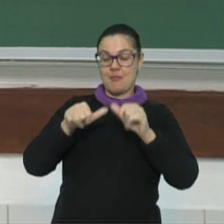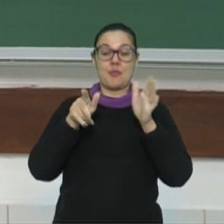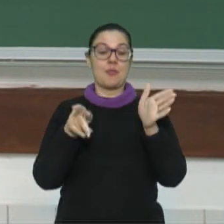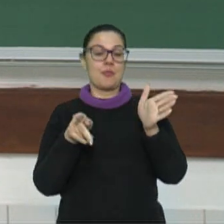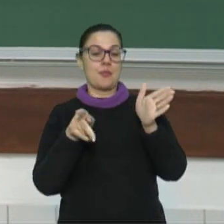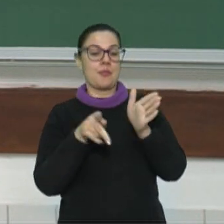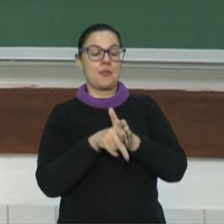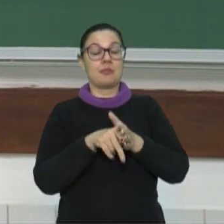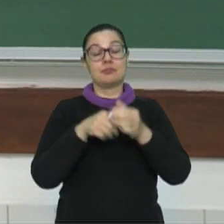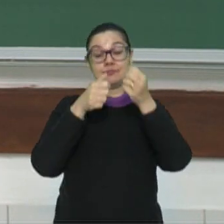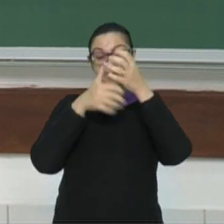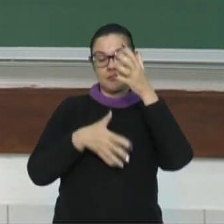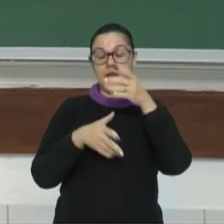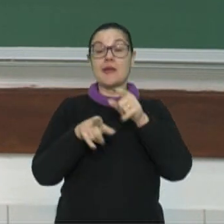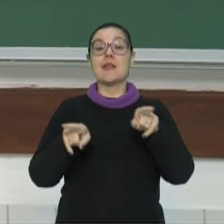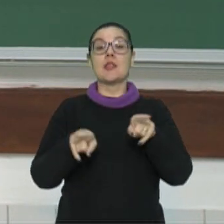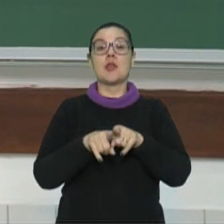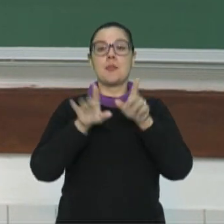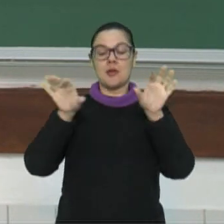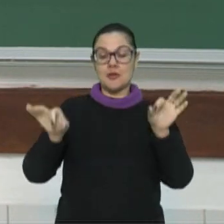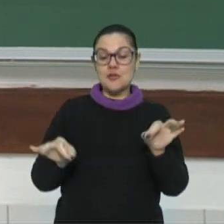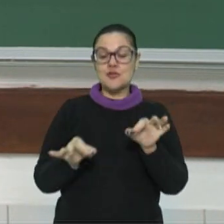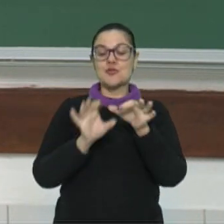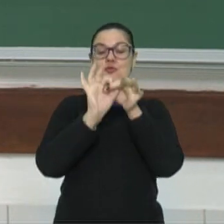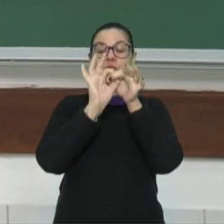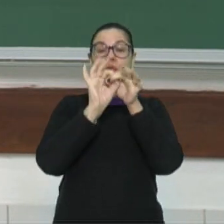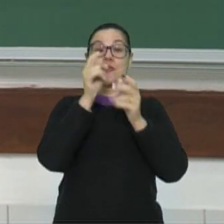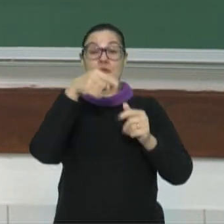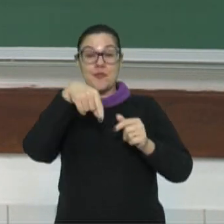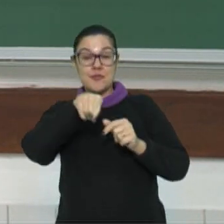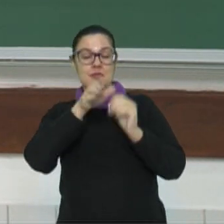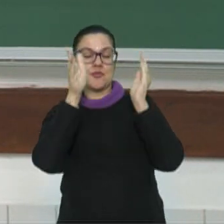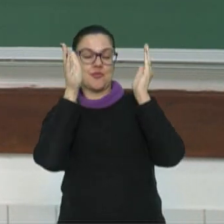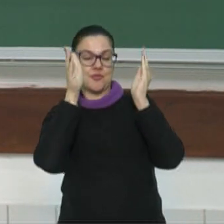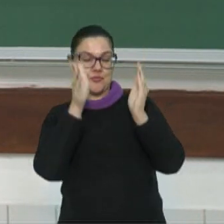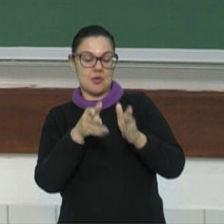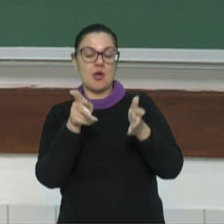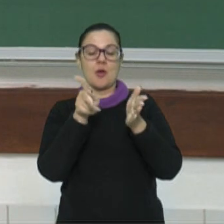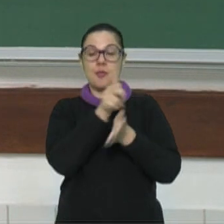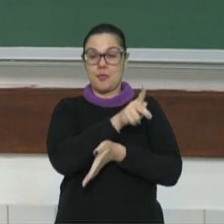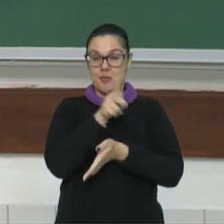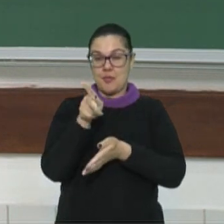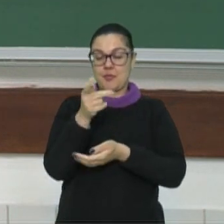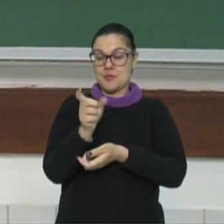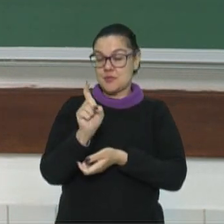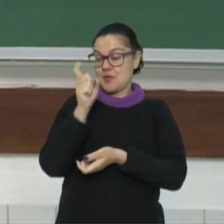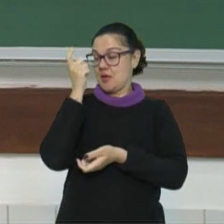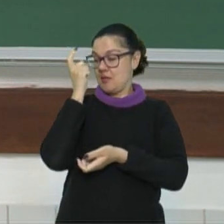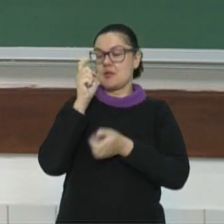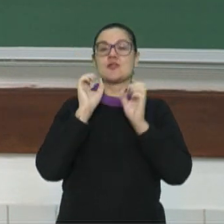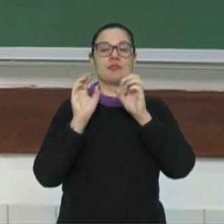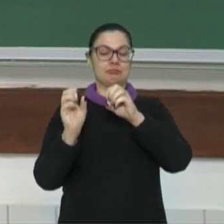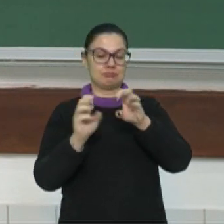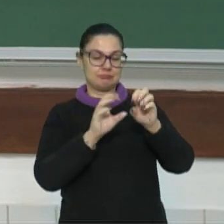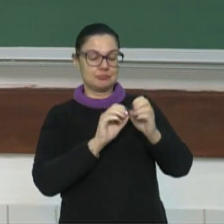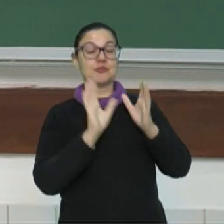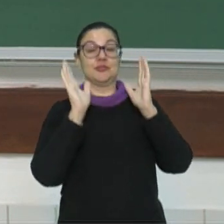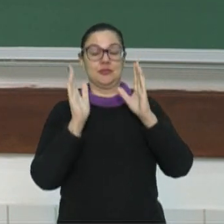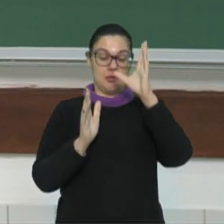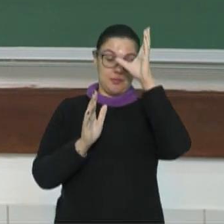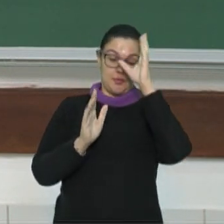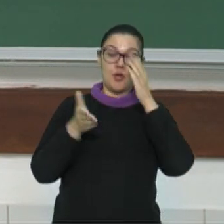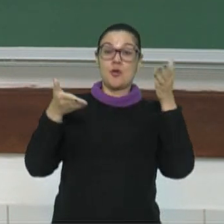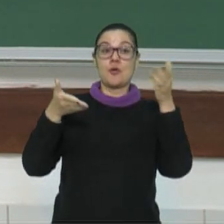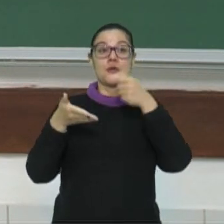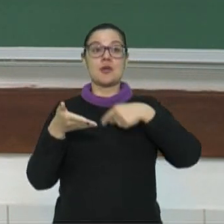composto por subordinação, que você já teve várias aulas com o professor Anderson e já aprendeu. Na verdade, a